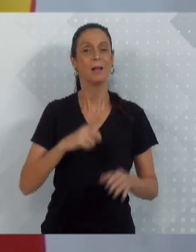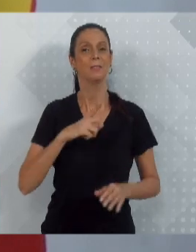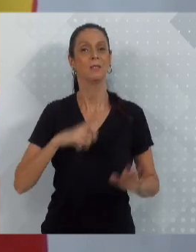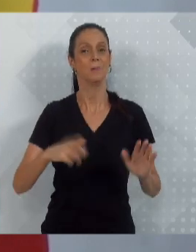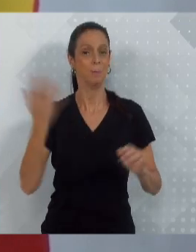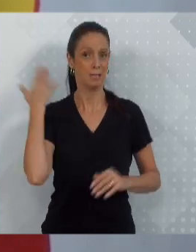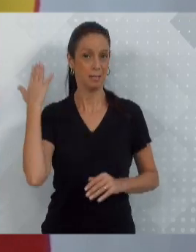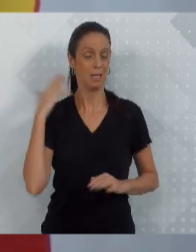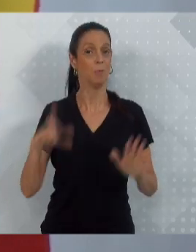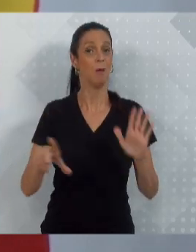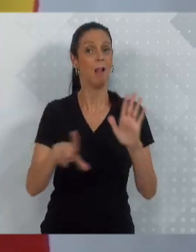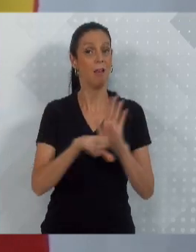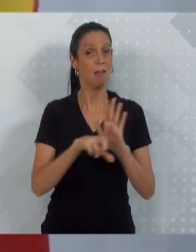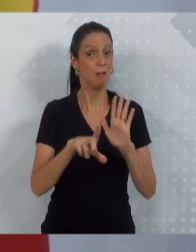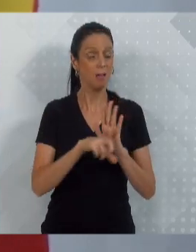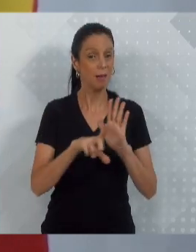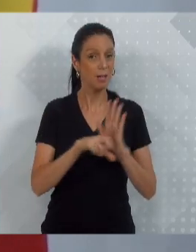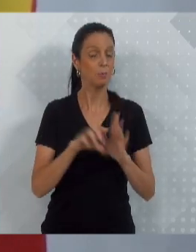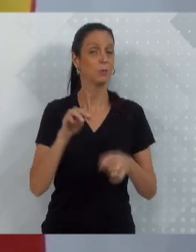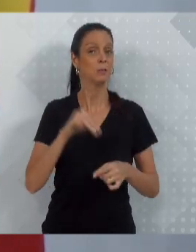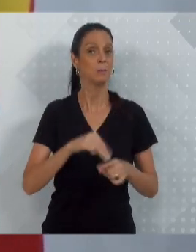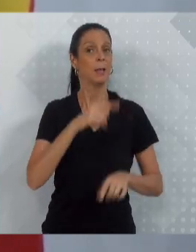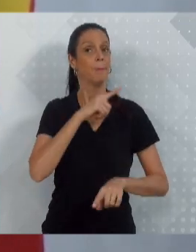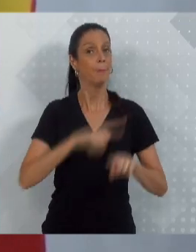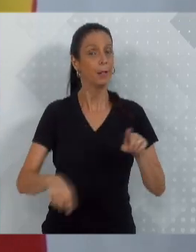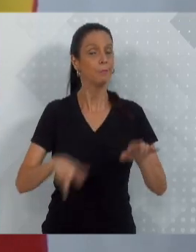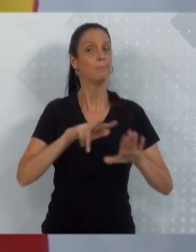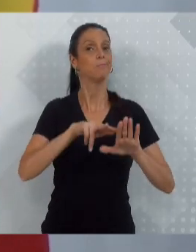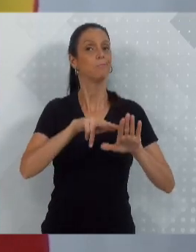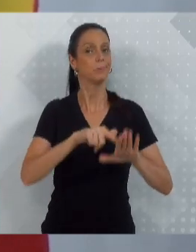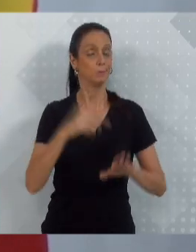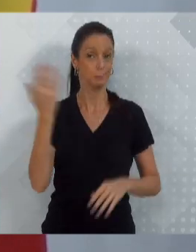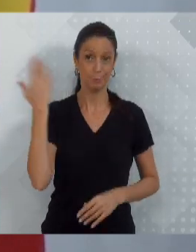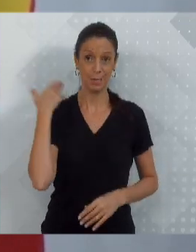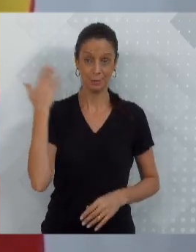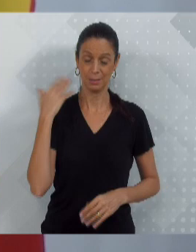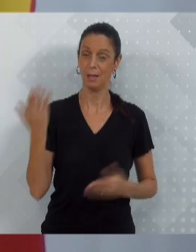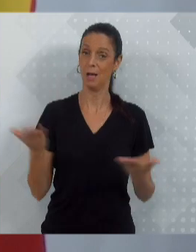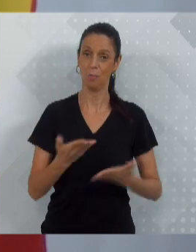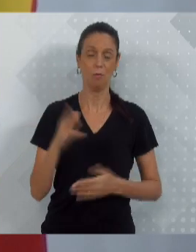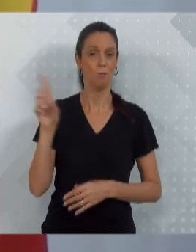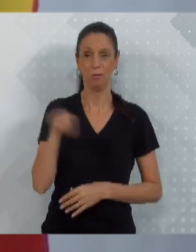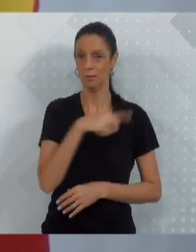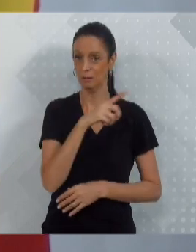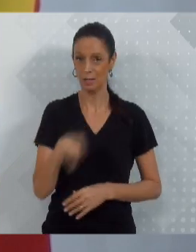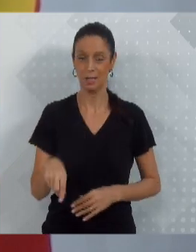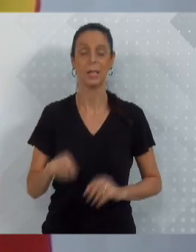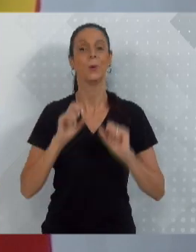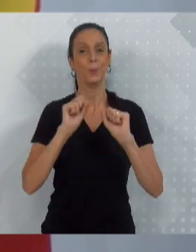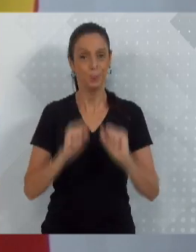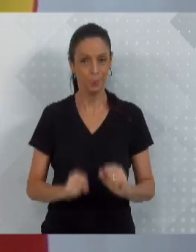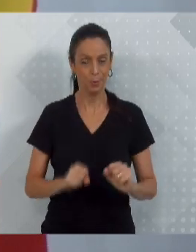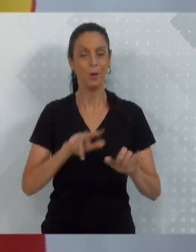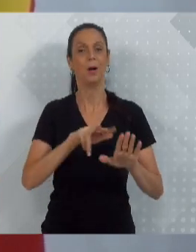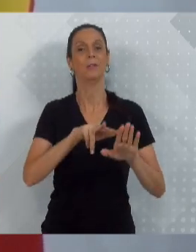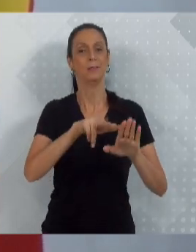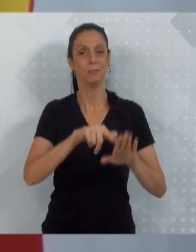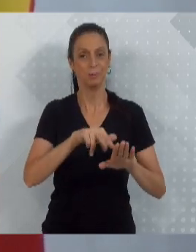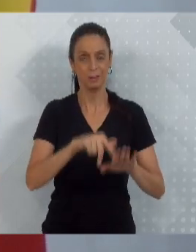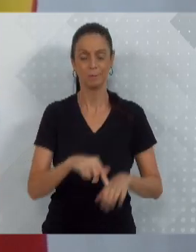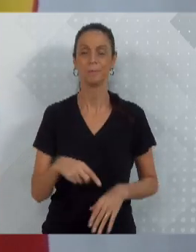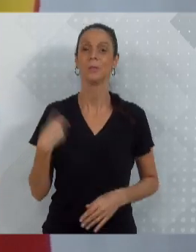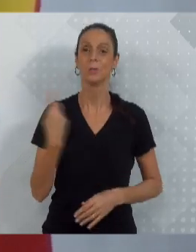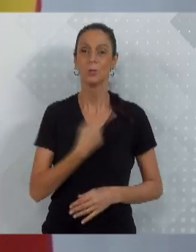proibia a prática do skate, uma coisa bizarra que aconteceu aqui, que já foi revogada. Mas a gente tem construído junto com